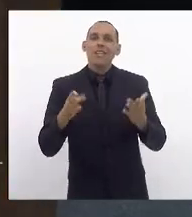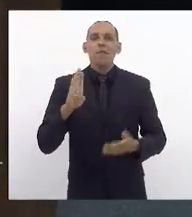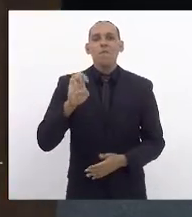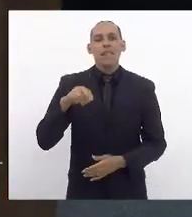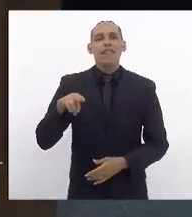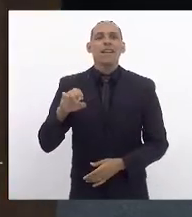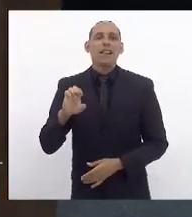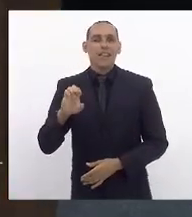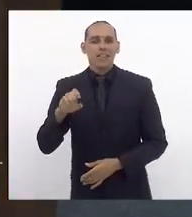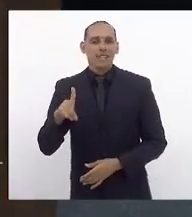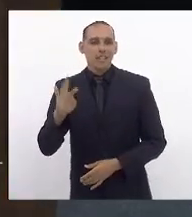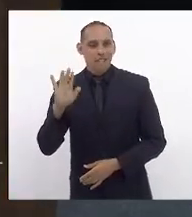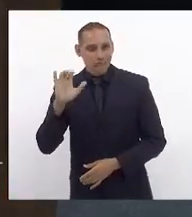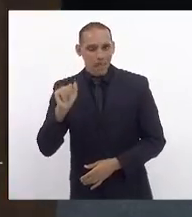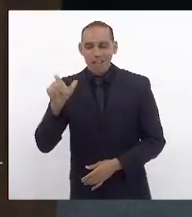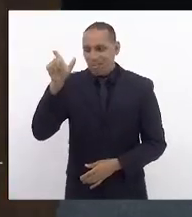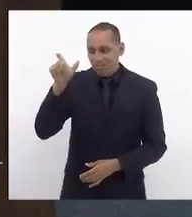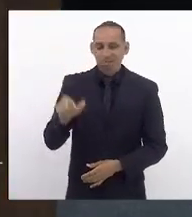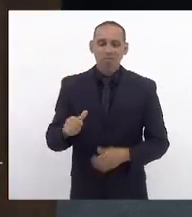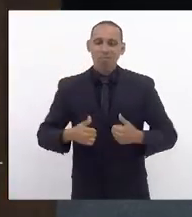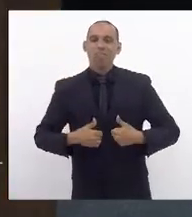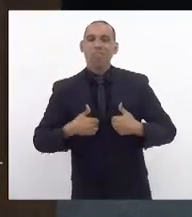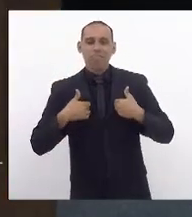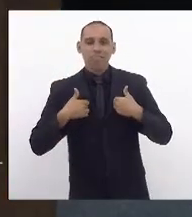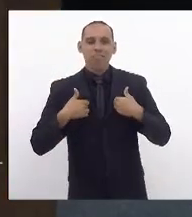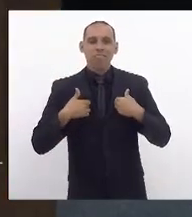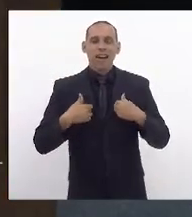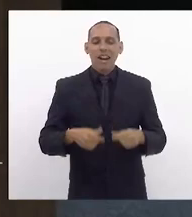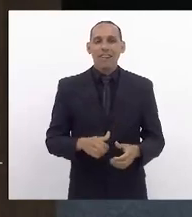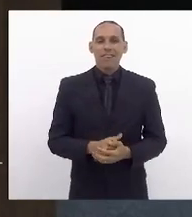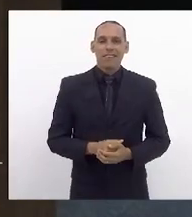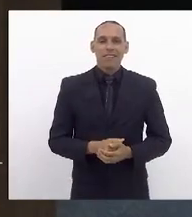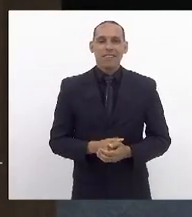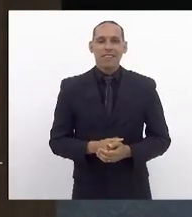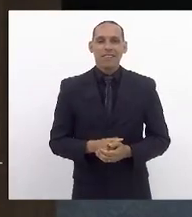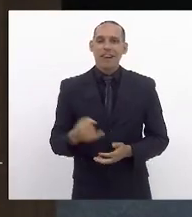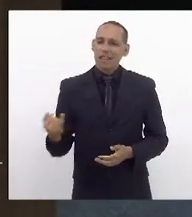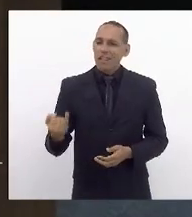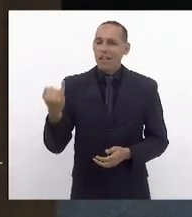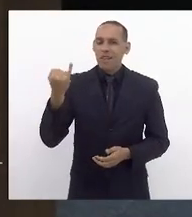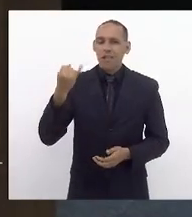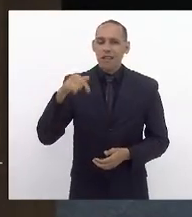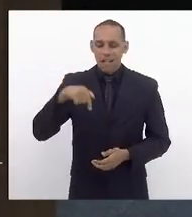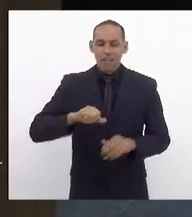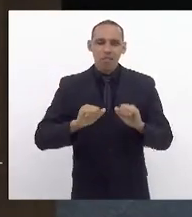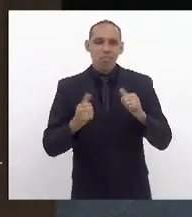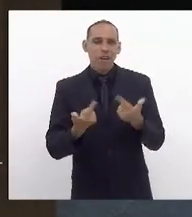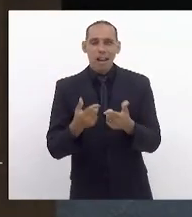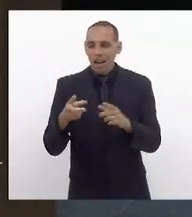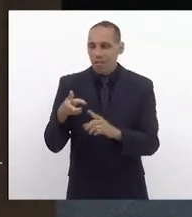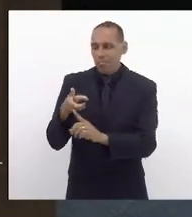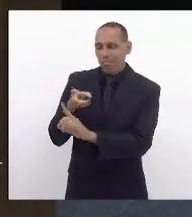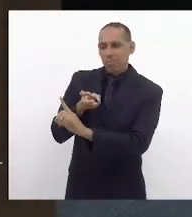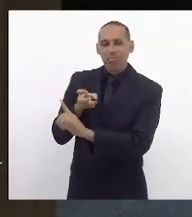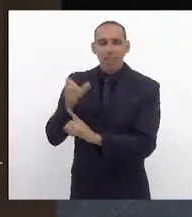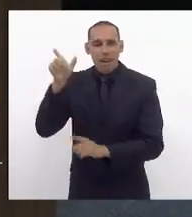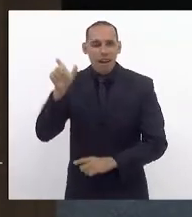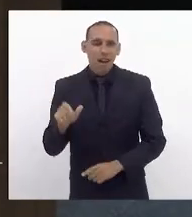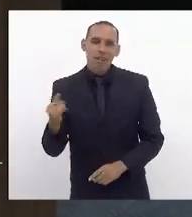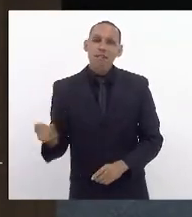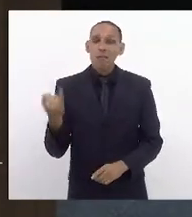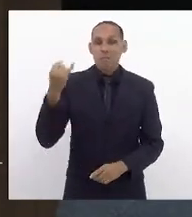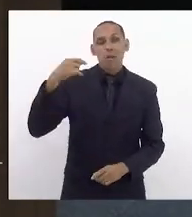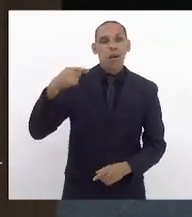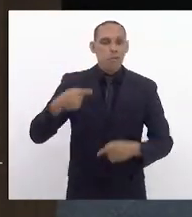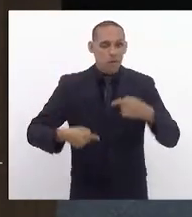sem dúvida nenhuma, é um motivo de orgulho, é um motivo importante dessa casa reconhecer a sua importância